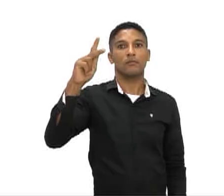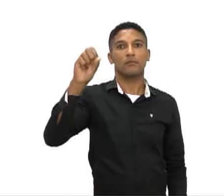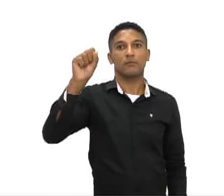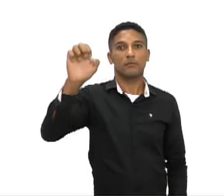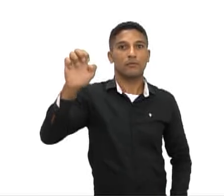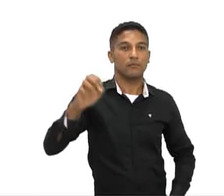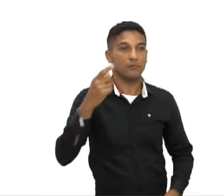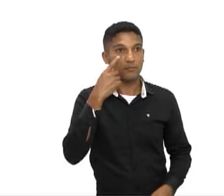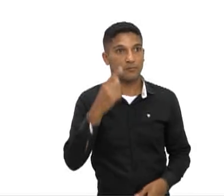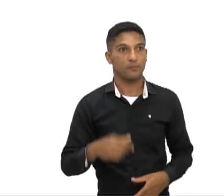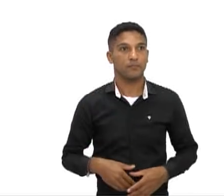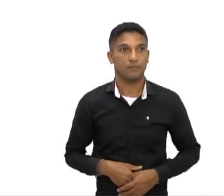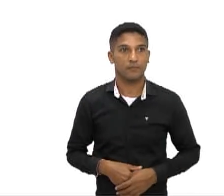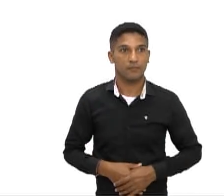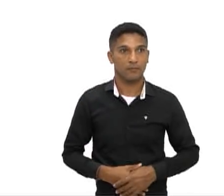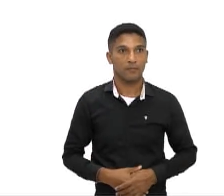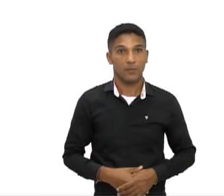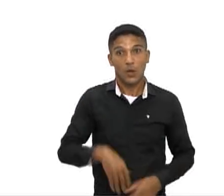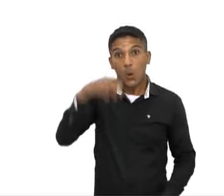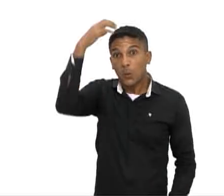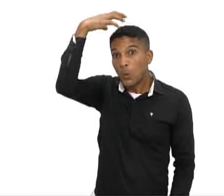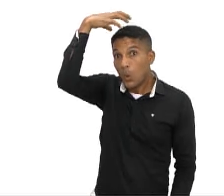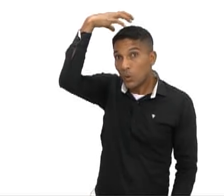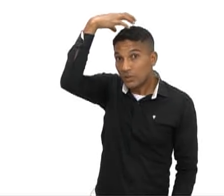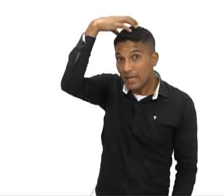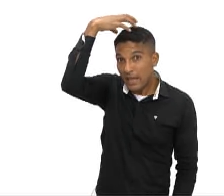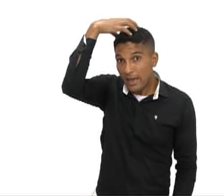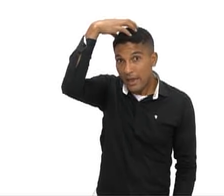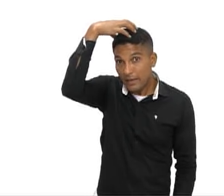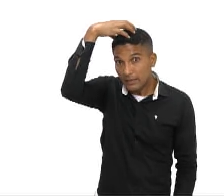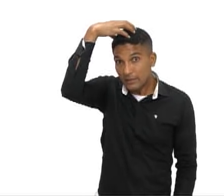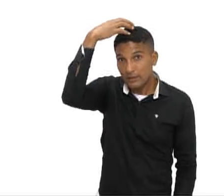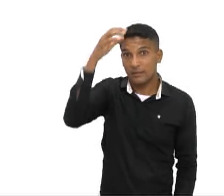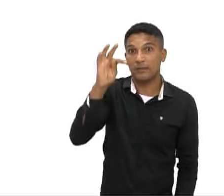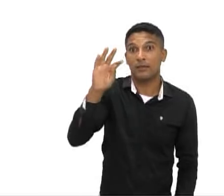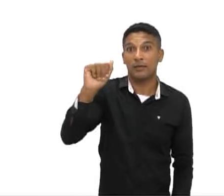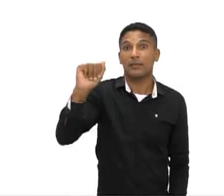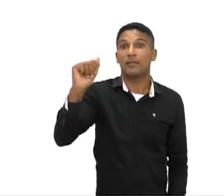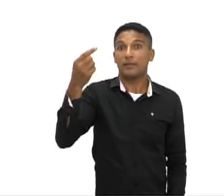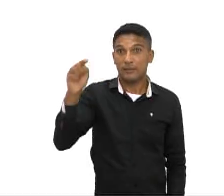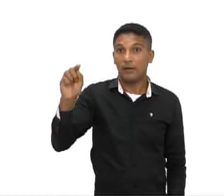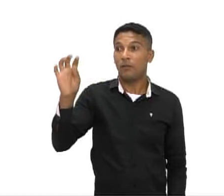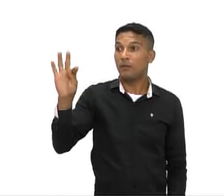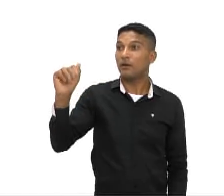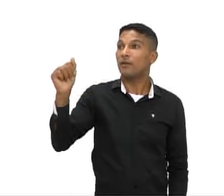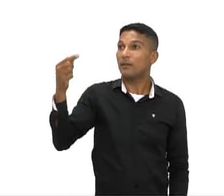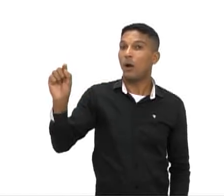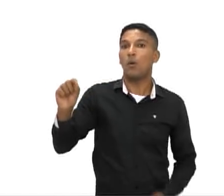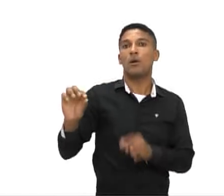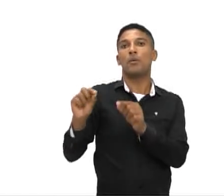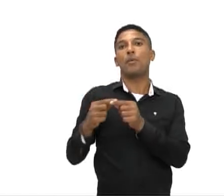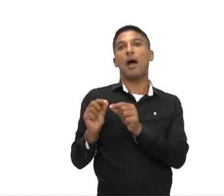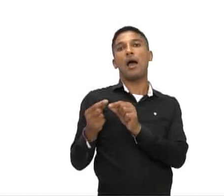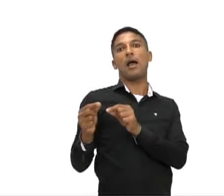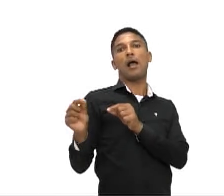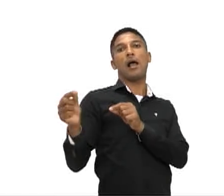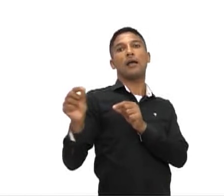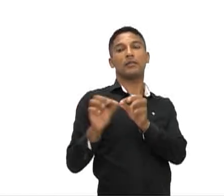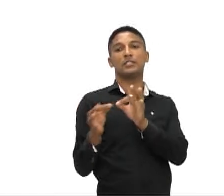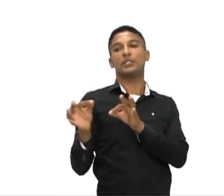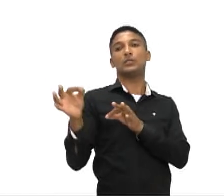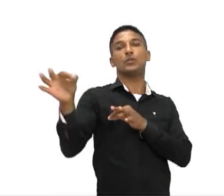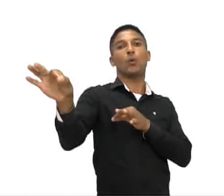comigo. Os reis de tão distante, pais de Fiona, chamam a filha e seu marido para o